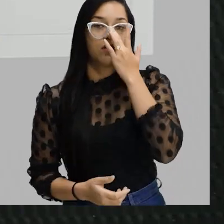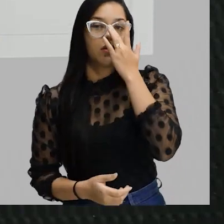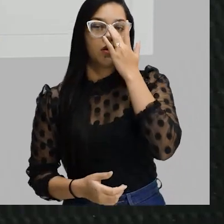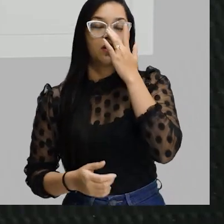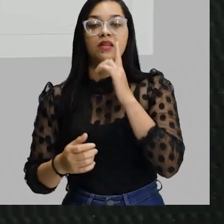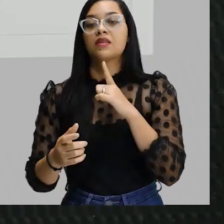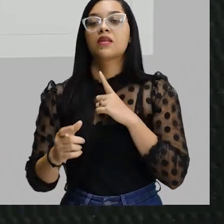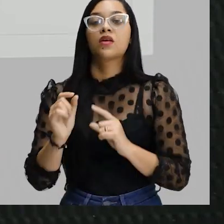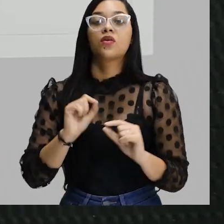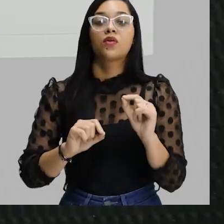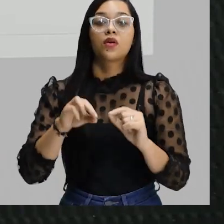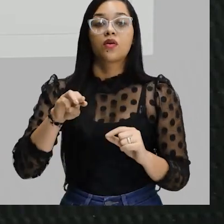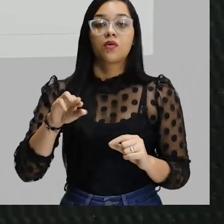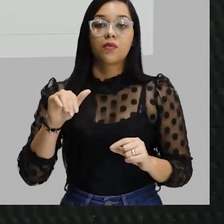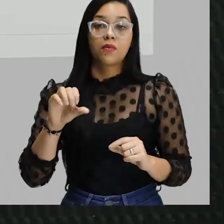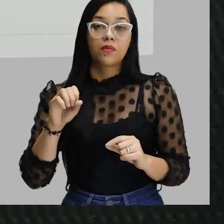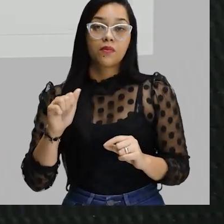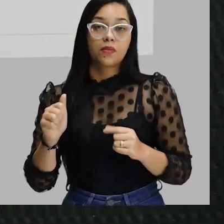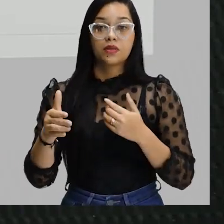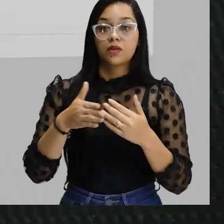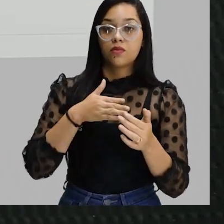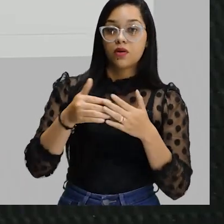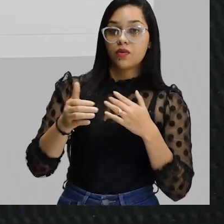aqui uma massa qualquer,